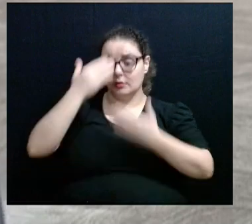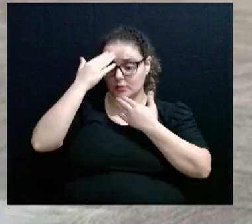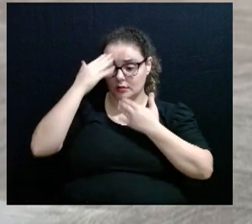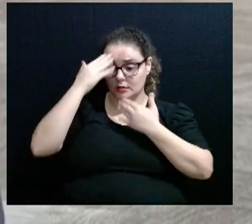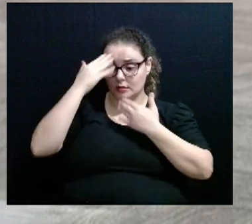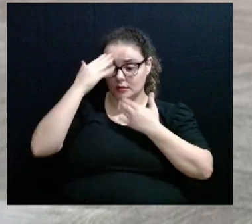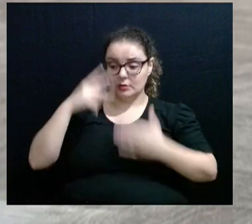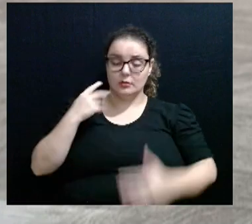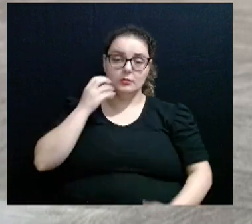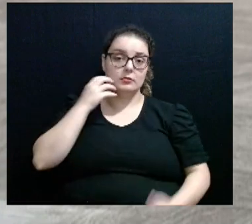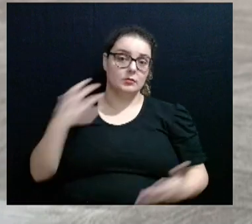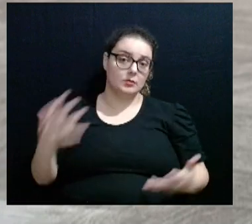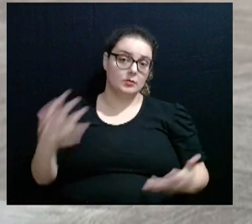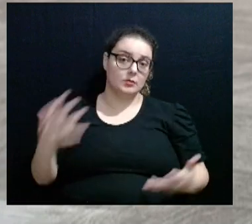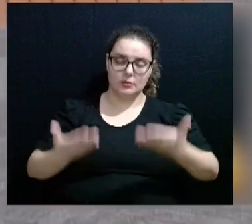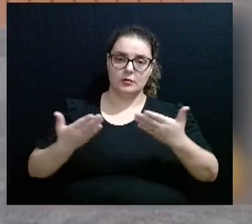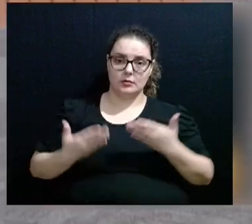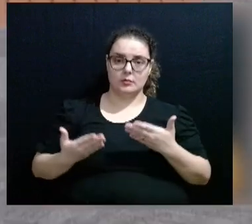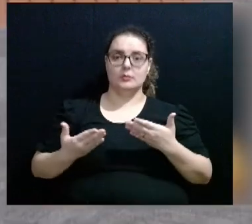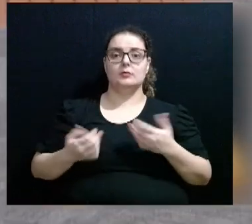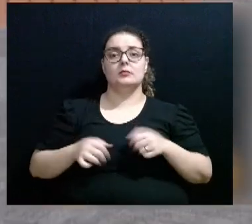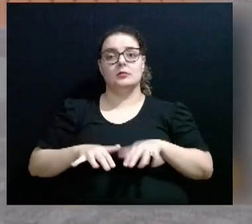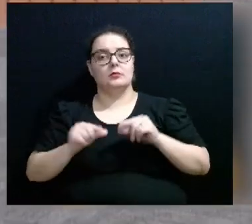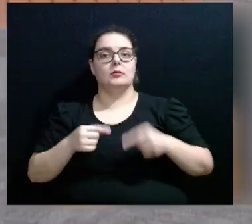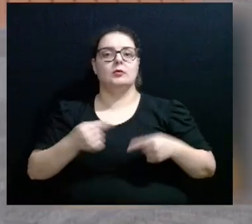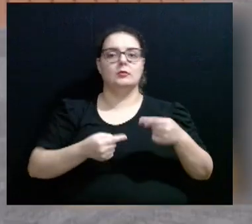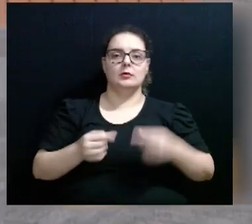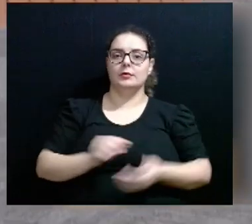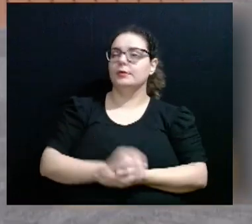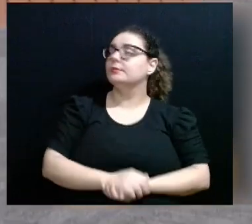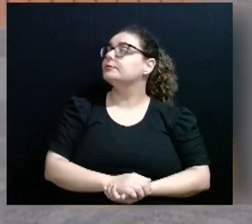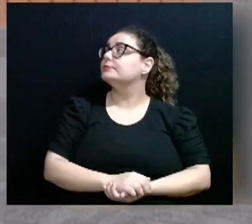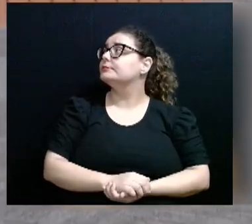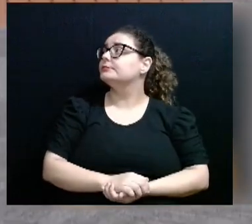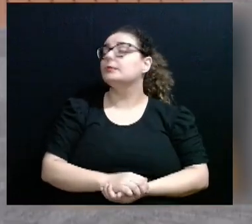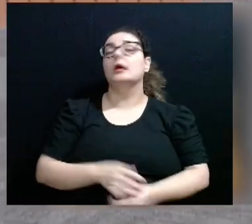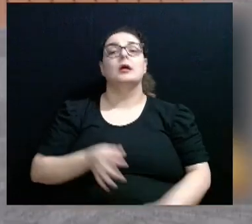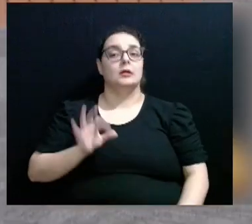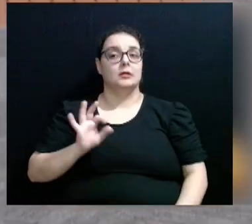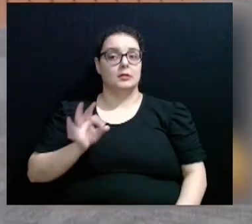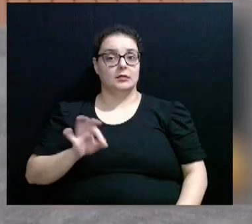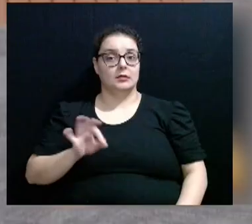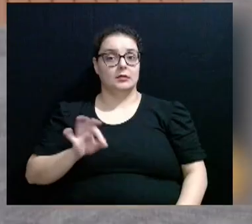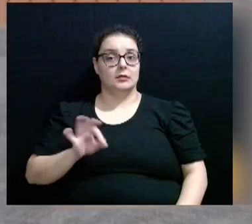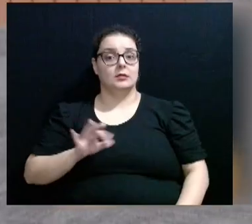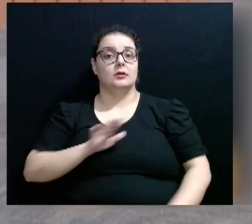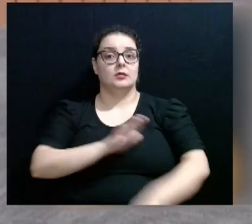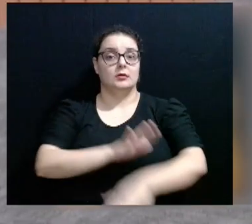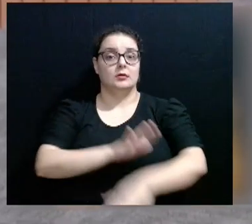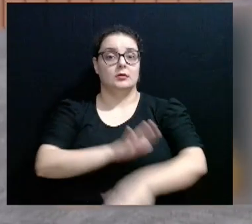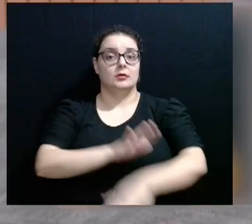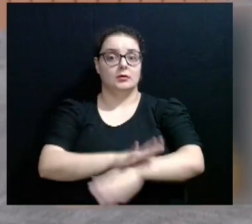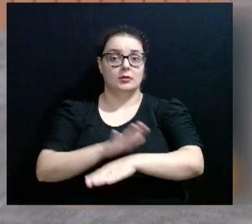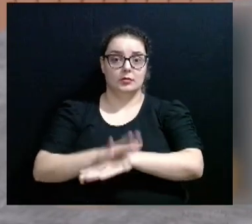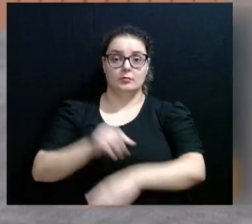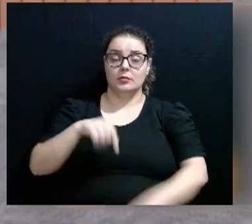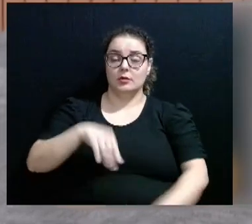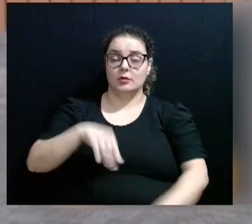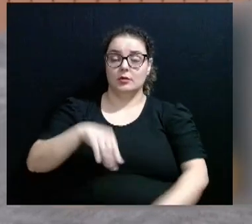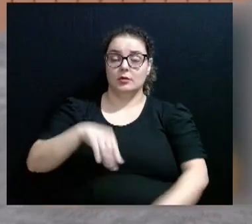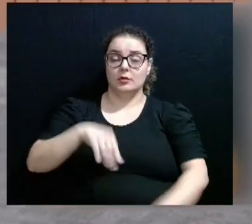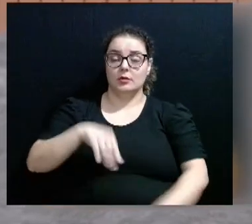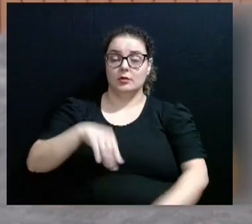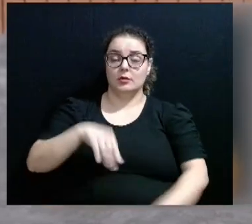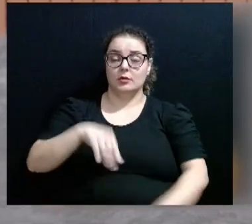trazido e a gente ampliar um pouco mais essa discussão. Certamente vai ajudar bastante, porque em Campinas nós temos mais de 800 equipamentos hoje de